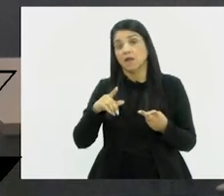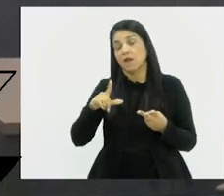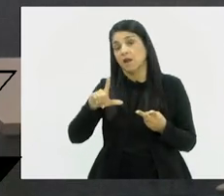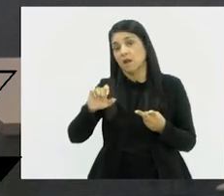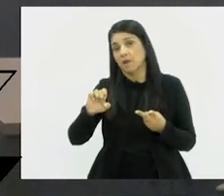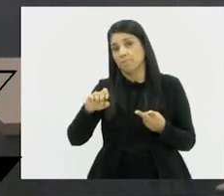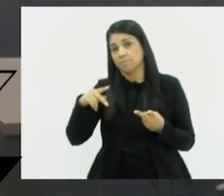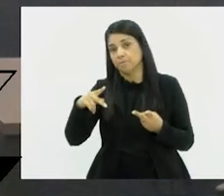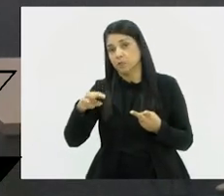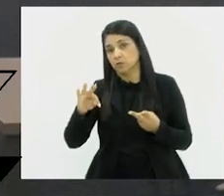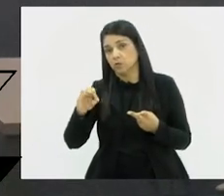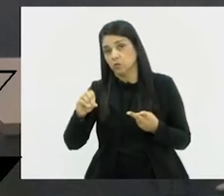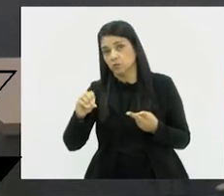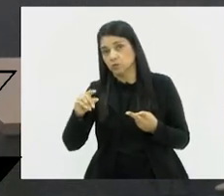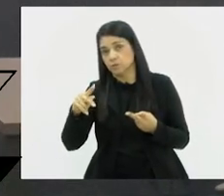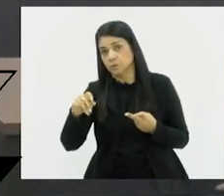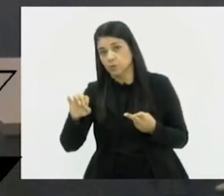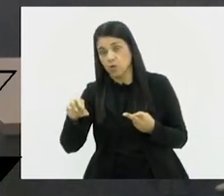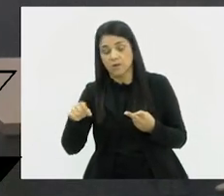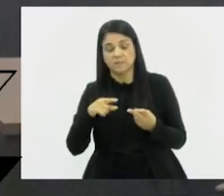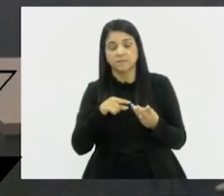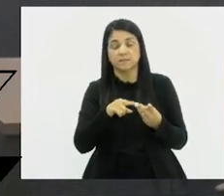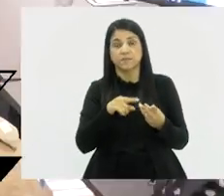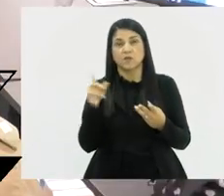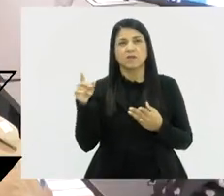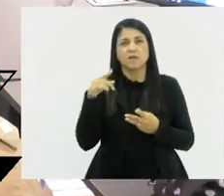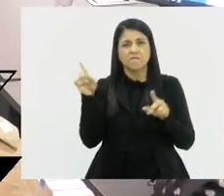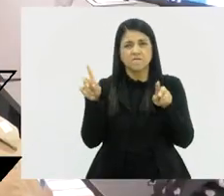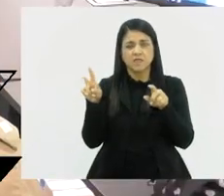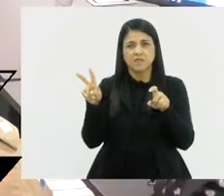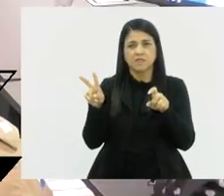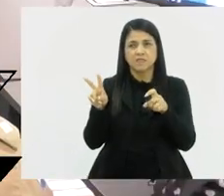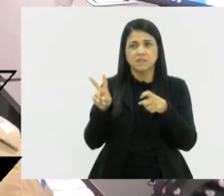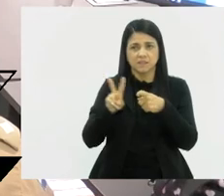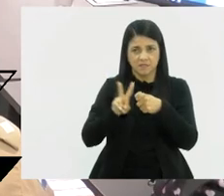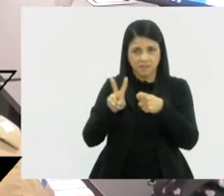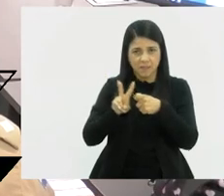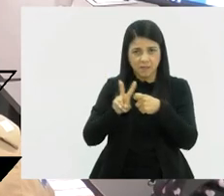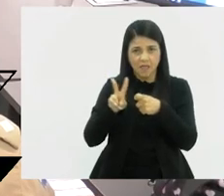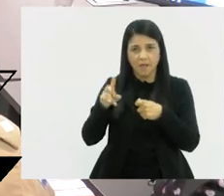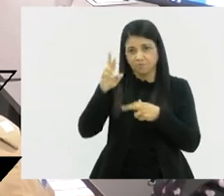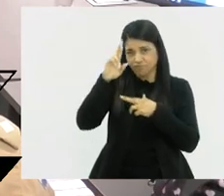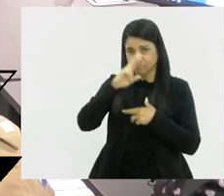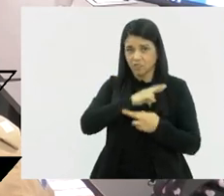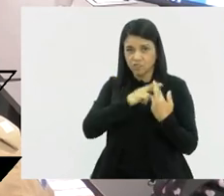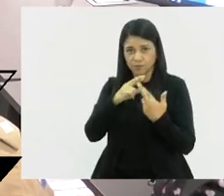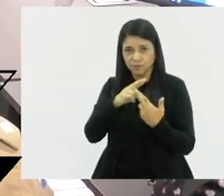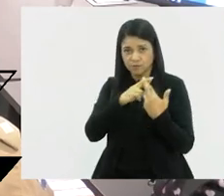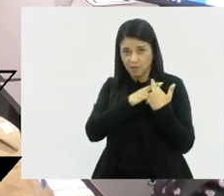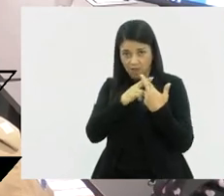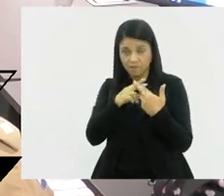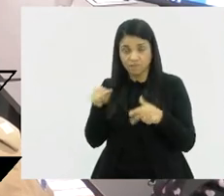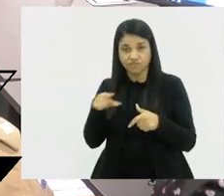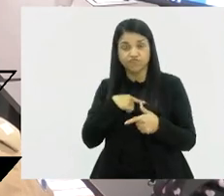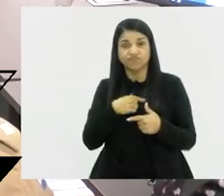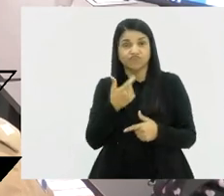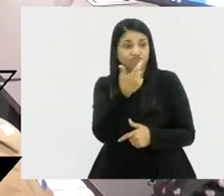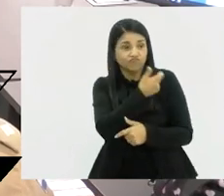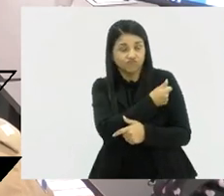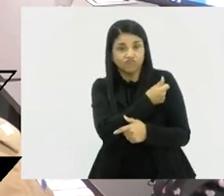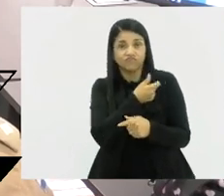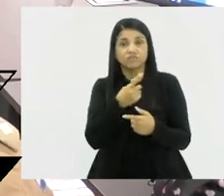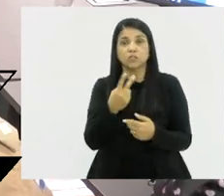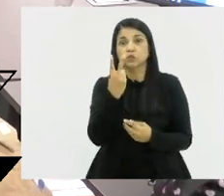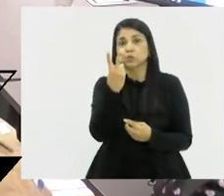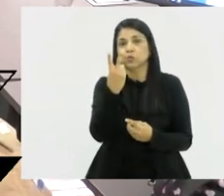doou 700 doses, porque o Mauro Blanco, que era o veterinário responsável, disse que quando os cachorros não eram vacinados há muitos anos, tinham que tomar